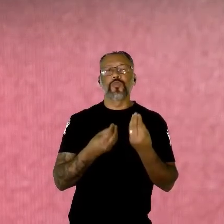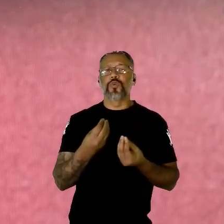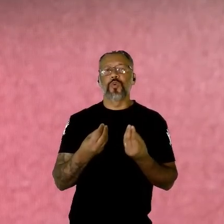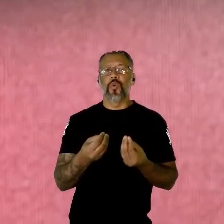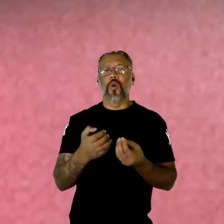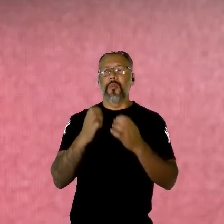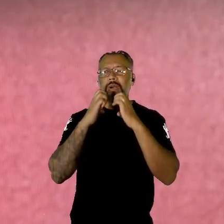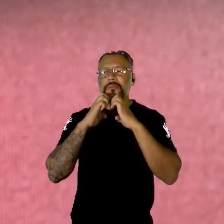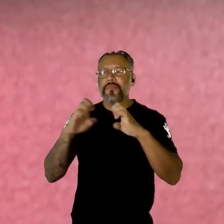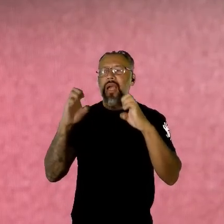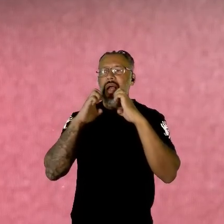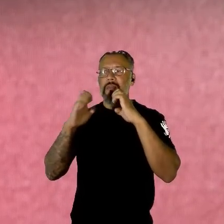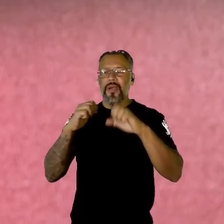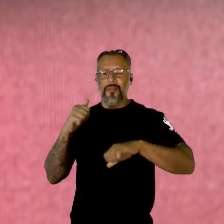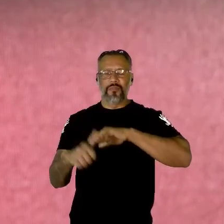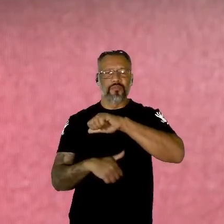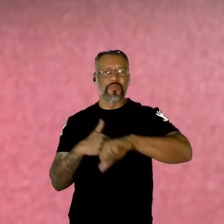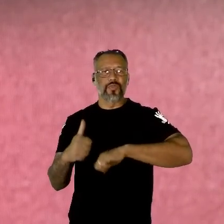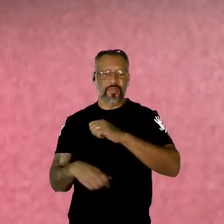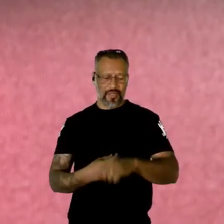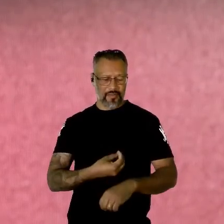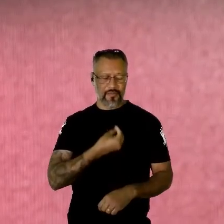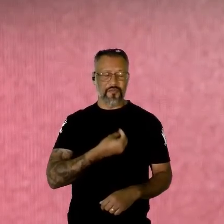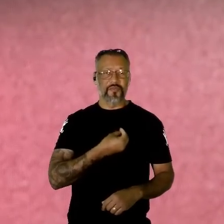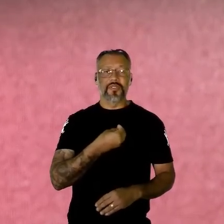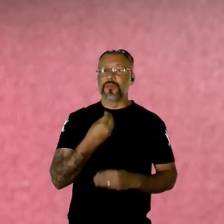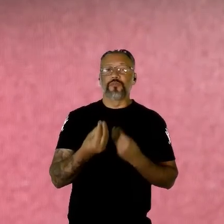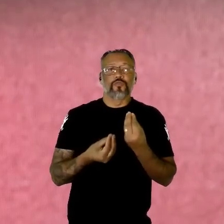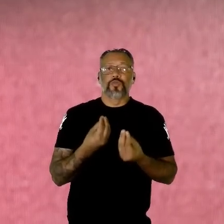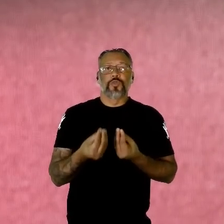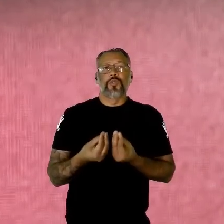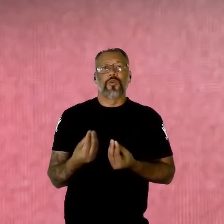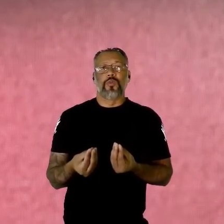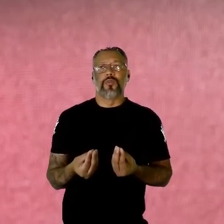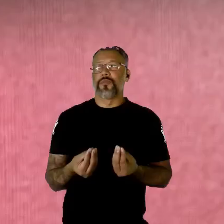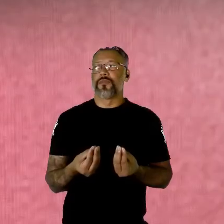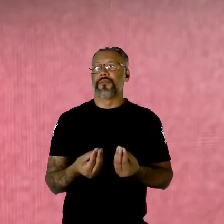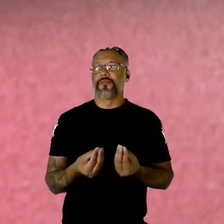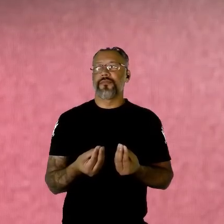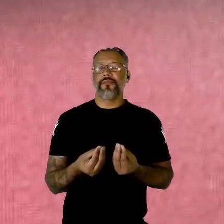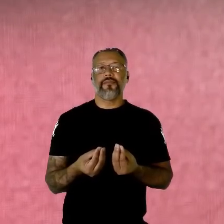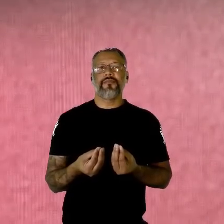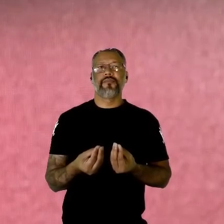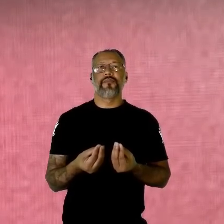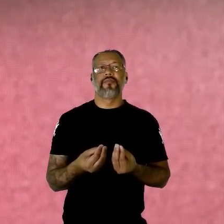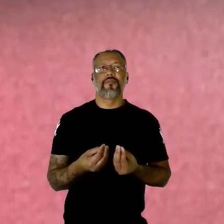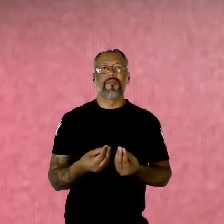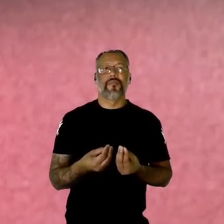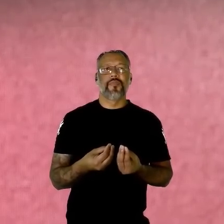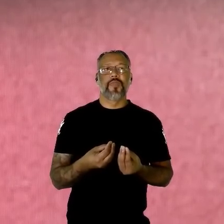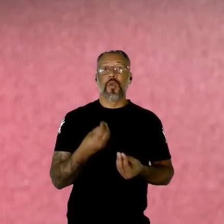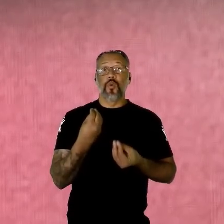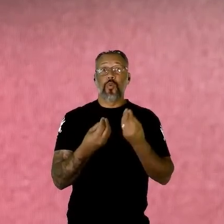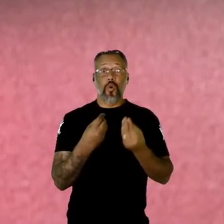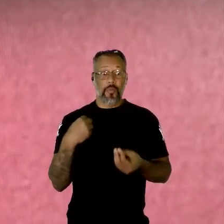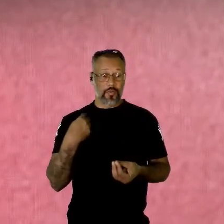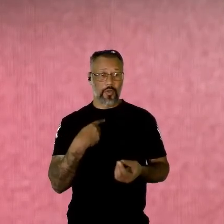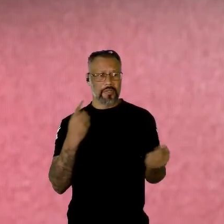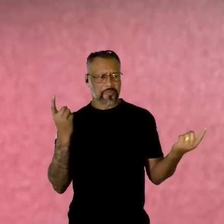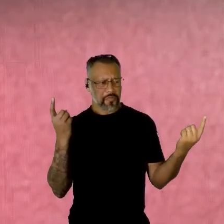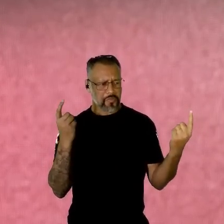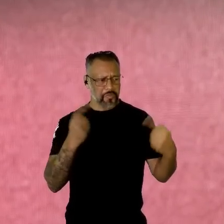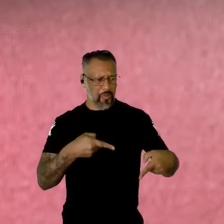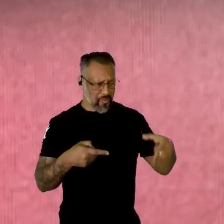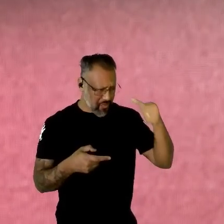a transformação do Evangelho nós só conseguiremos ser adversários pares para obra das Trevas nós só